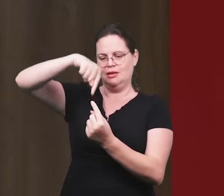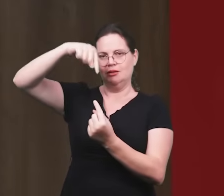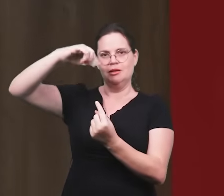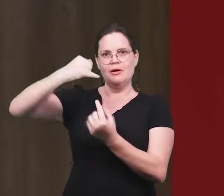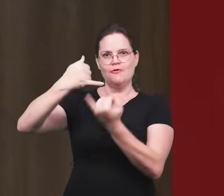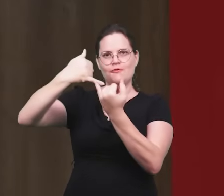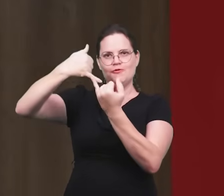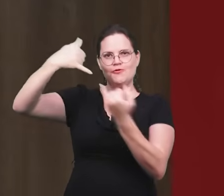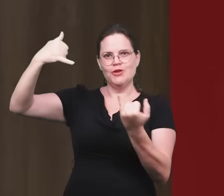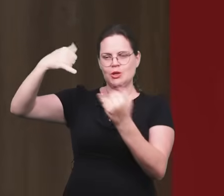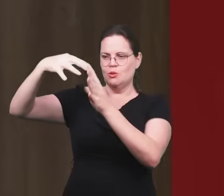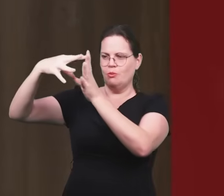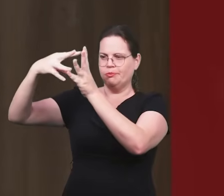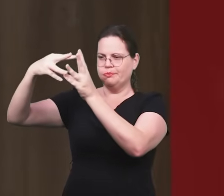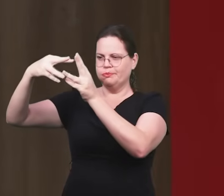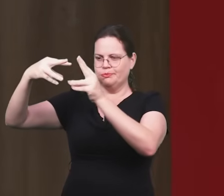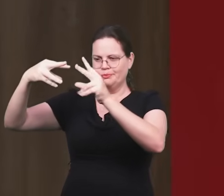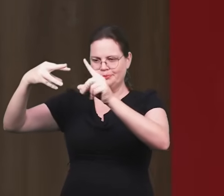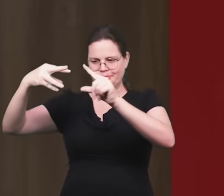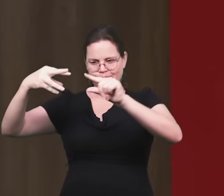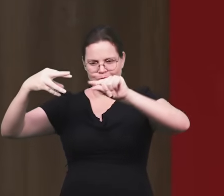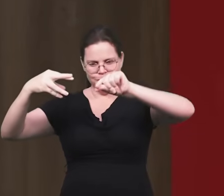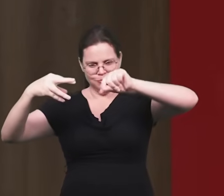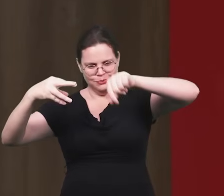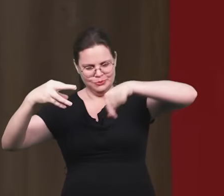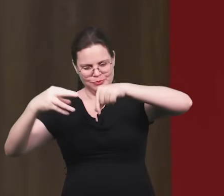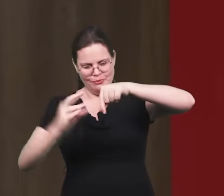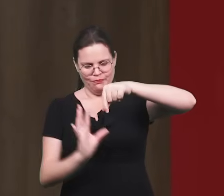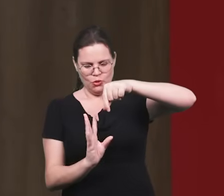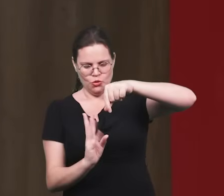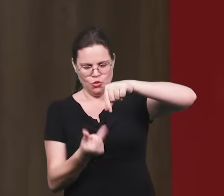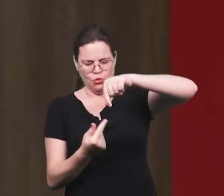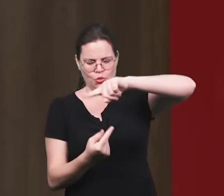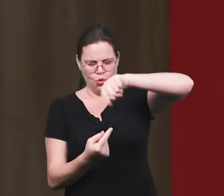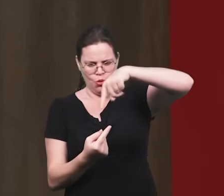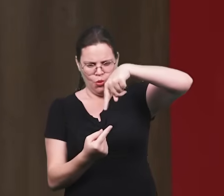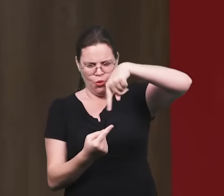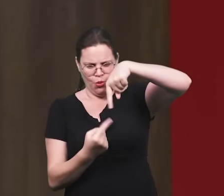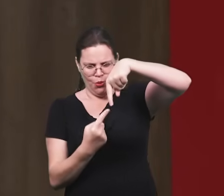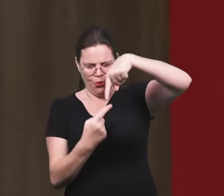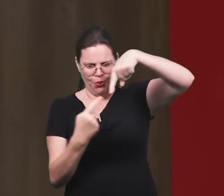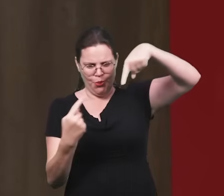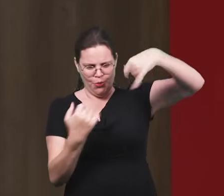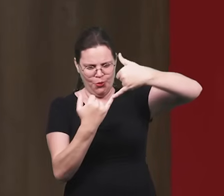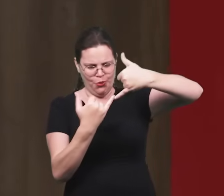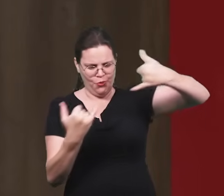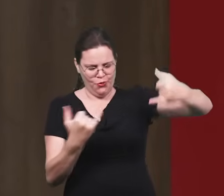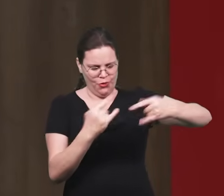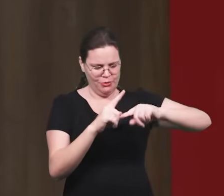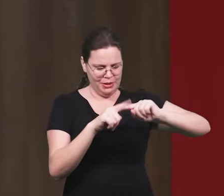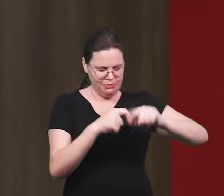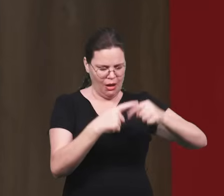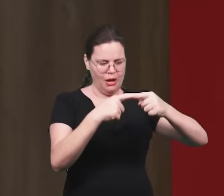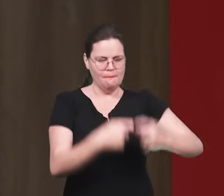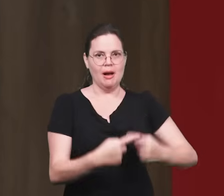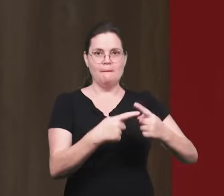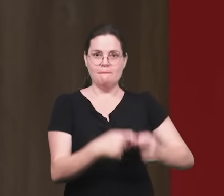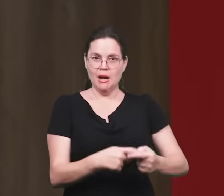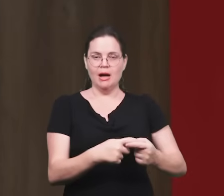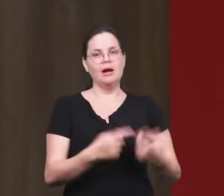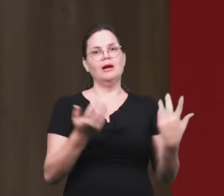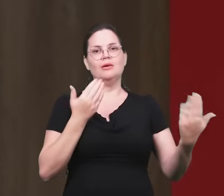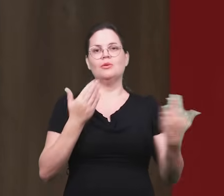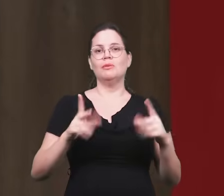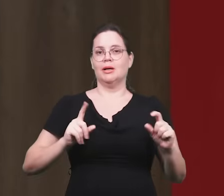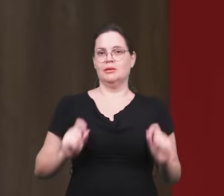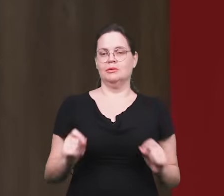de tecer a túnica de Ana nos remete muito ao nosso trabalho enquanto mulheres bíblicas, enquanto mulheres virtuosas, que